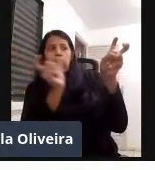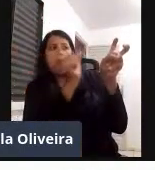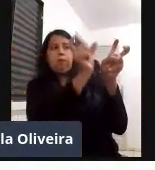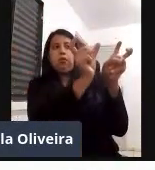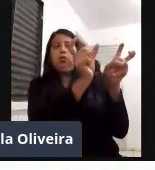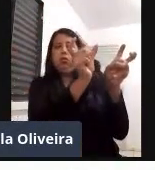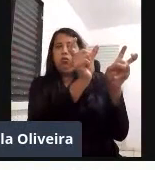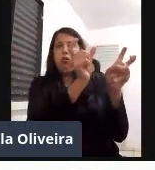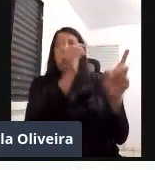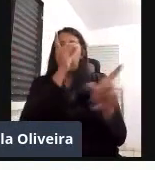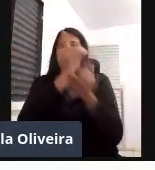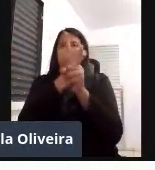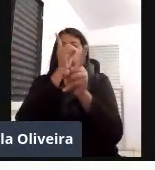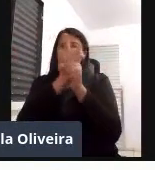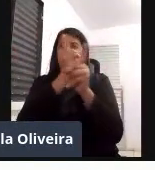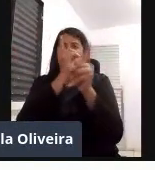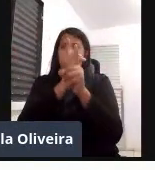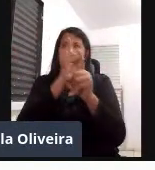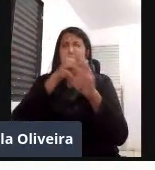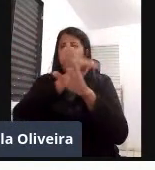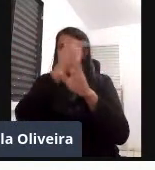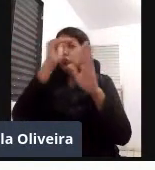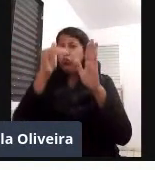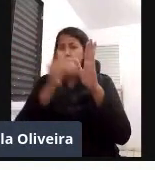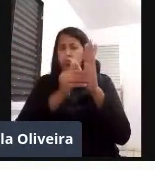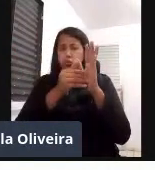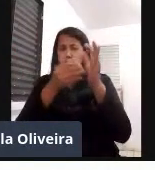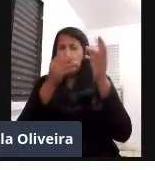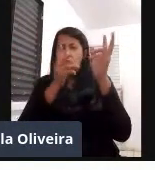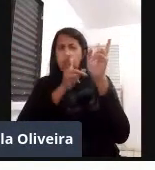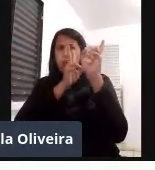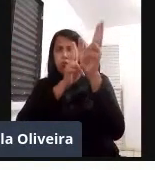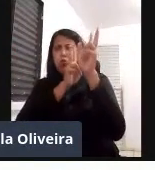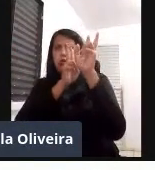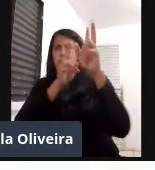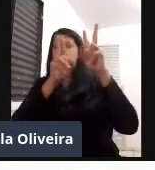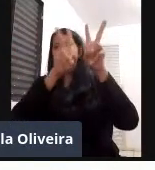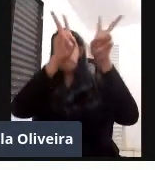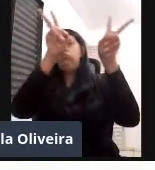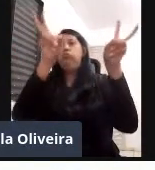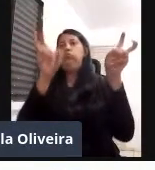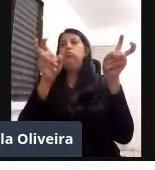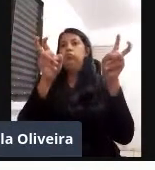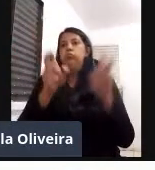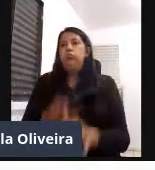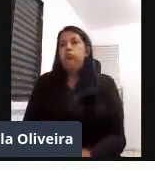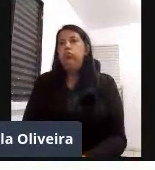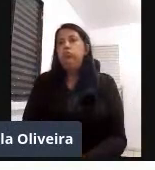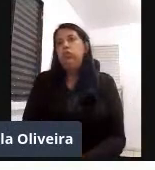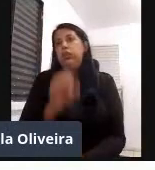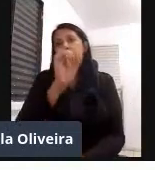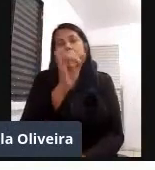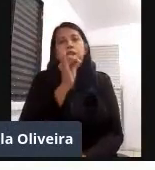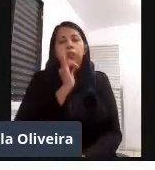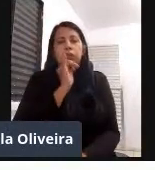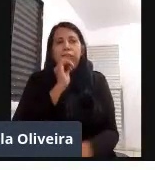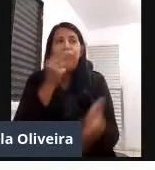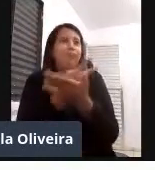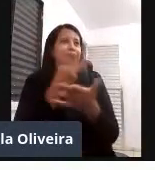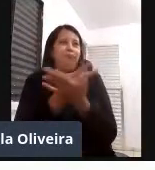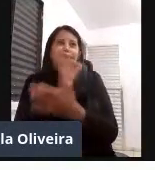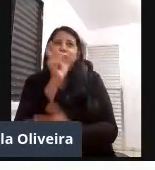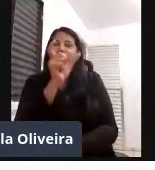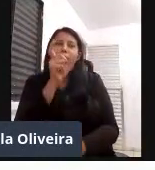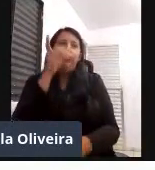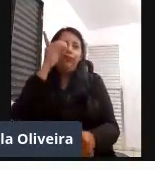que o sistema vai buscar o termo exato que estiver dentro das aspas. Mas eu errei a palavra, ele vai buscar aquelas palavras ali. Se